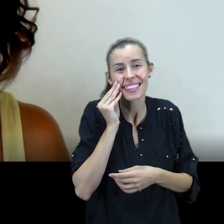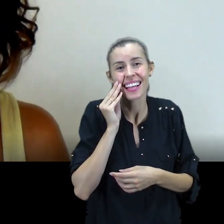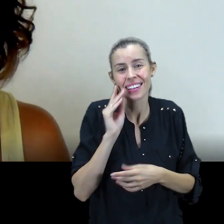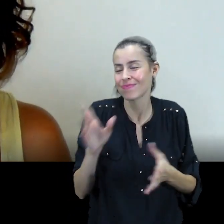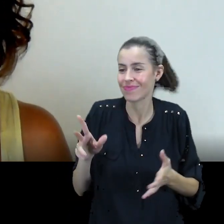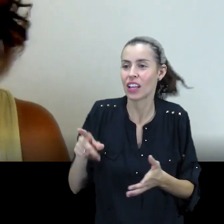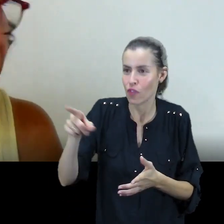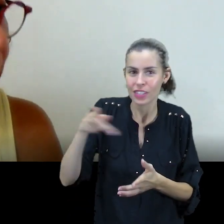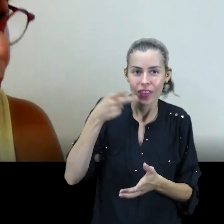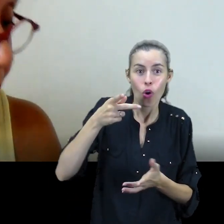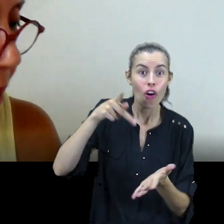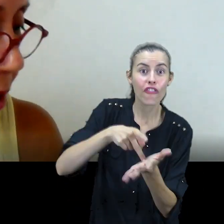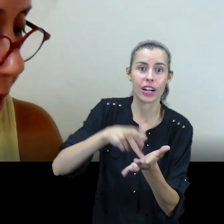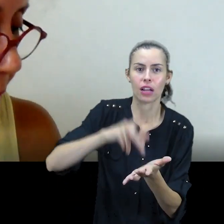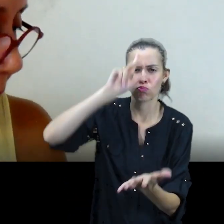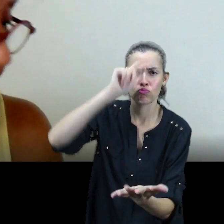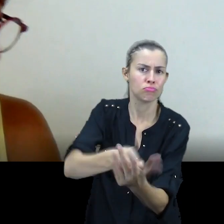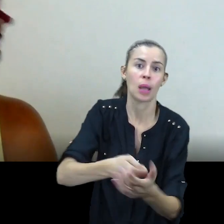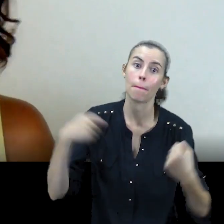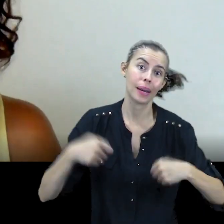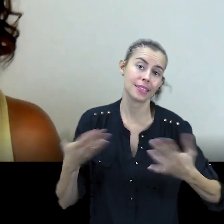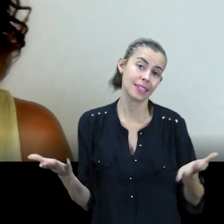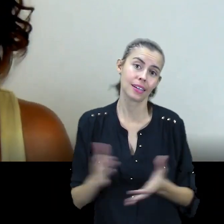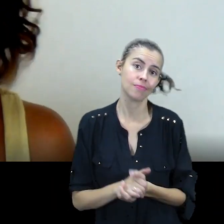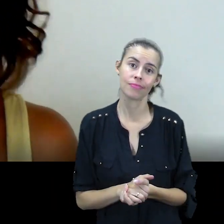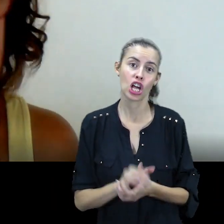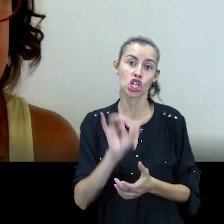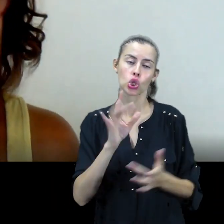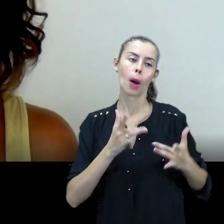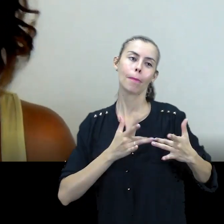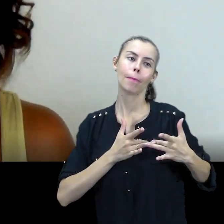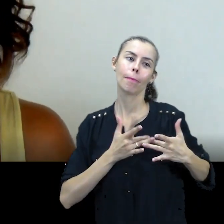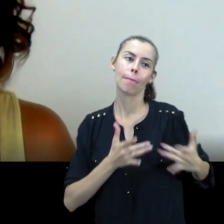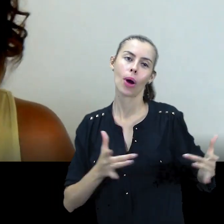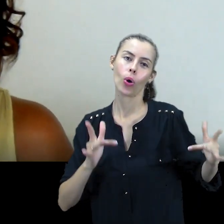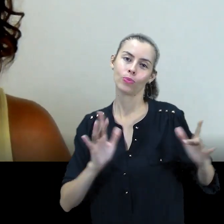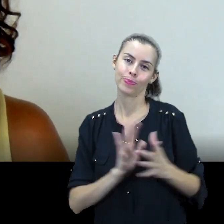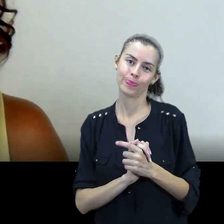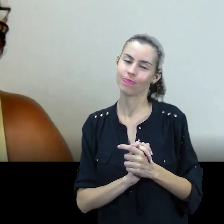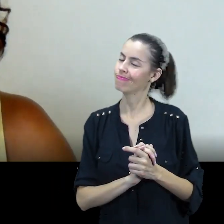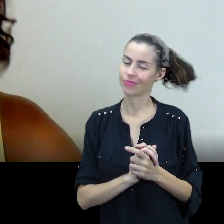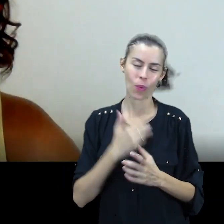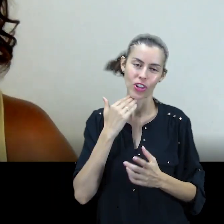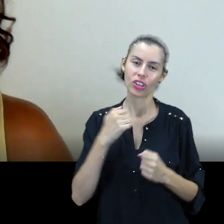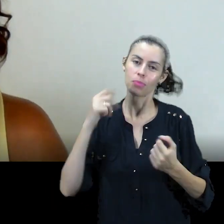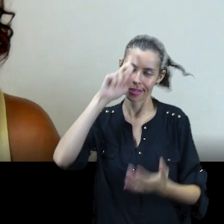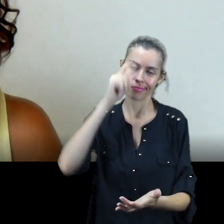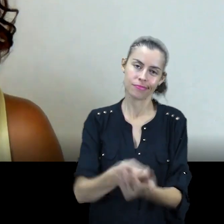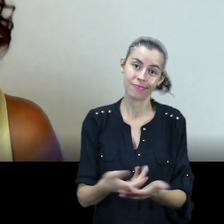isso e tentar implementar na formação docente. Que venha, quem está ingressando, tenha que fazer esses cursos, essa